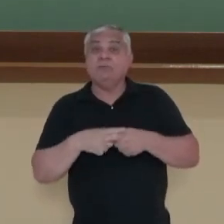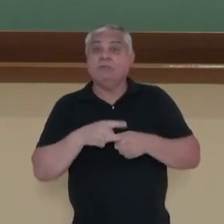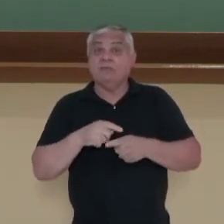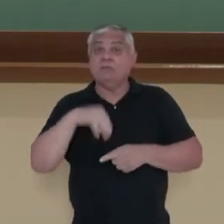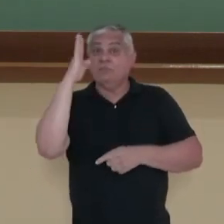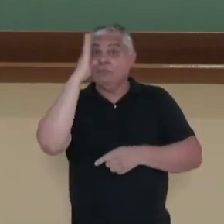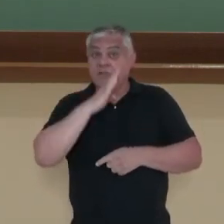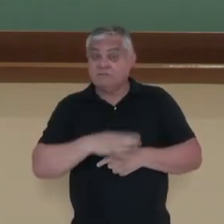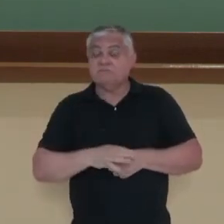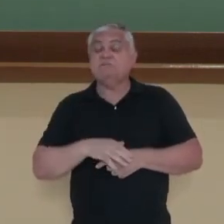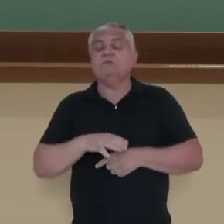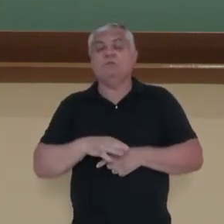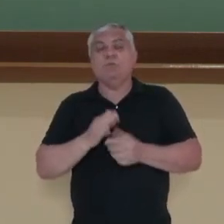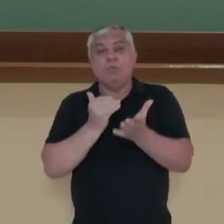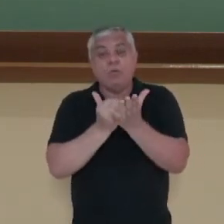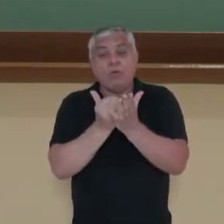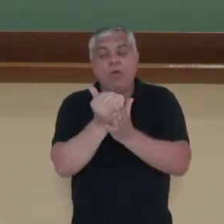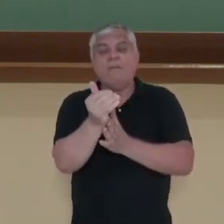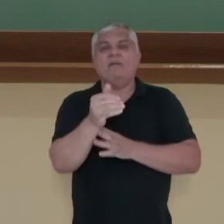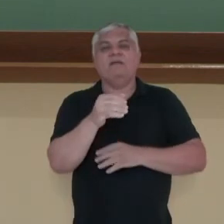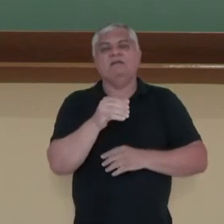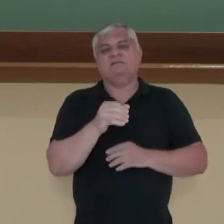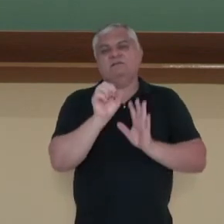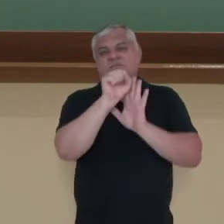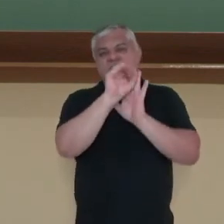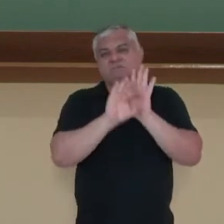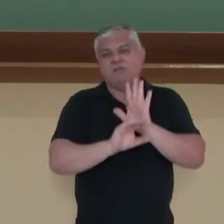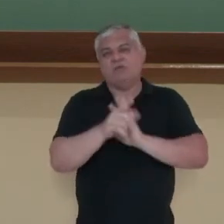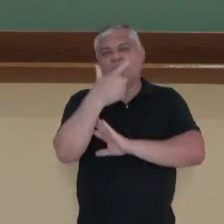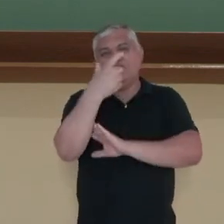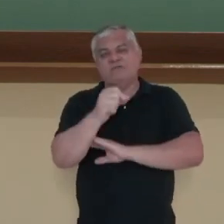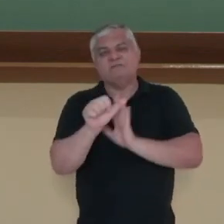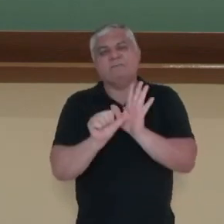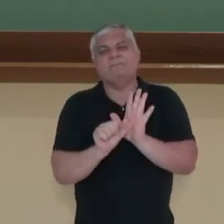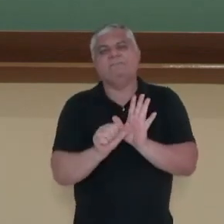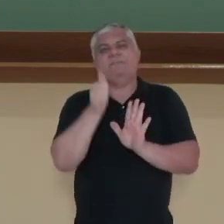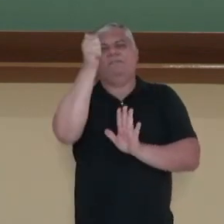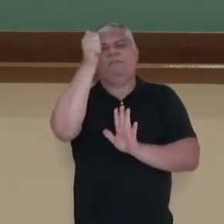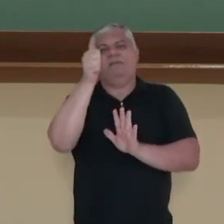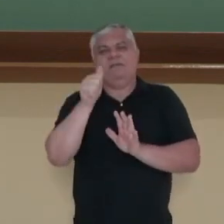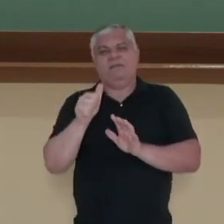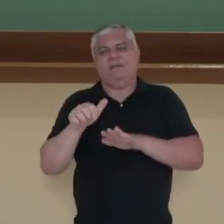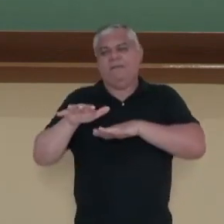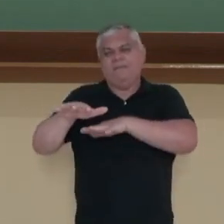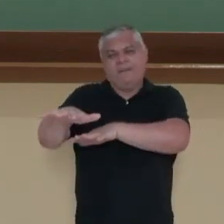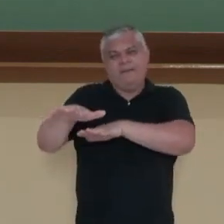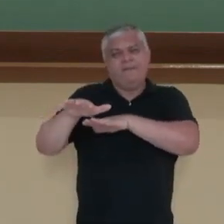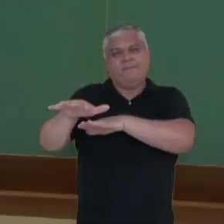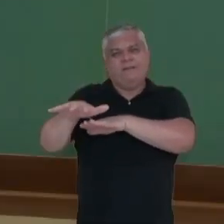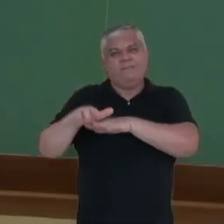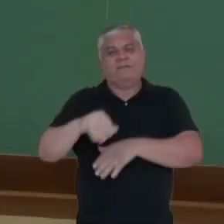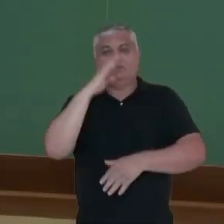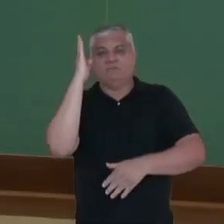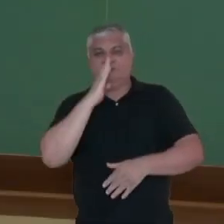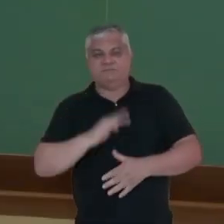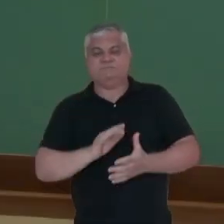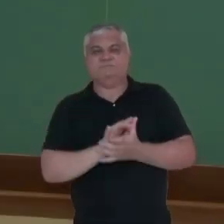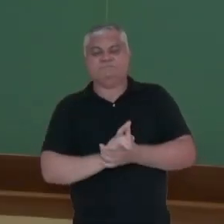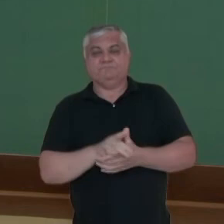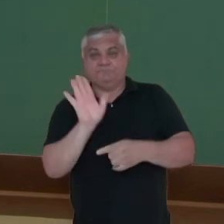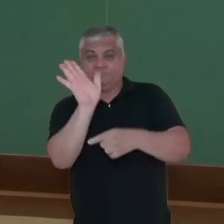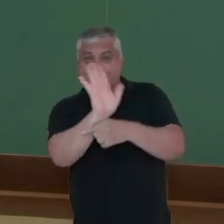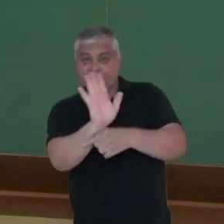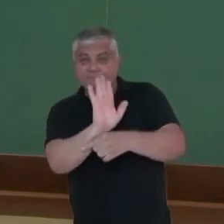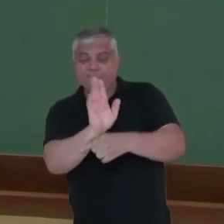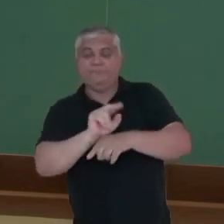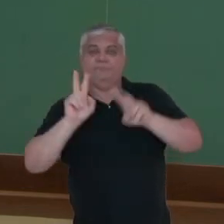é marcada no século XX, é no século XX que eu tenho a primeira greve de trabalhadores no Brasil. E neste vídeo